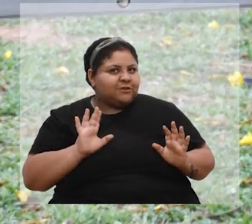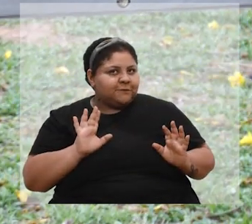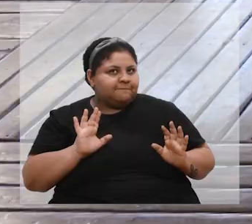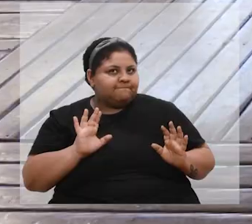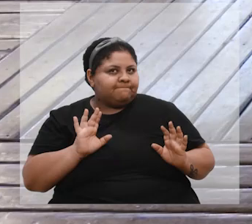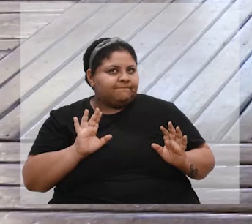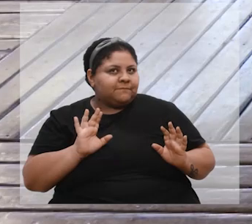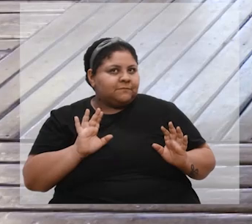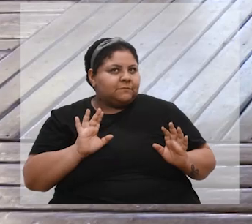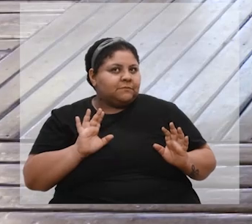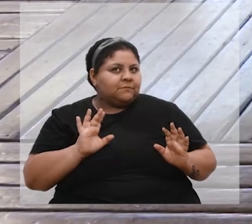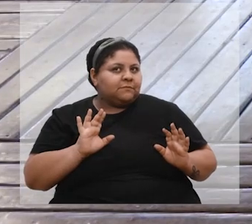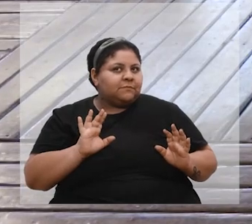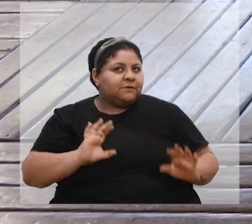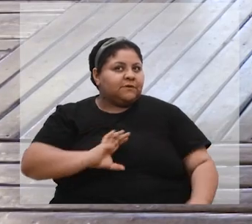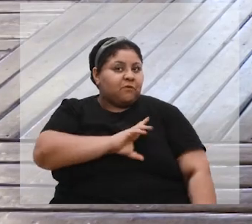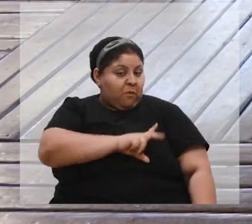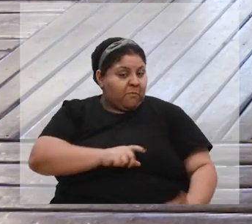liberdade.